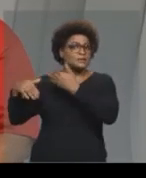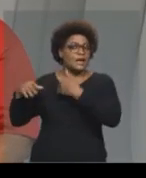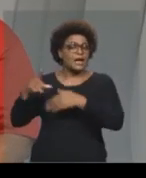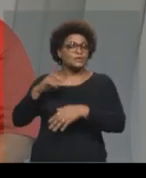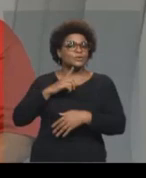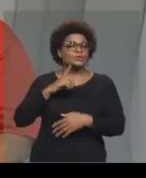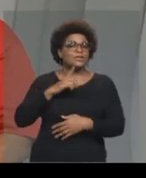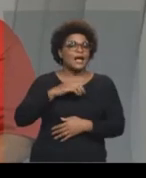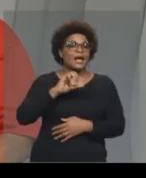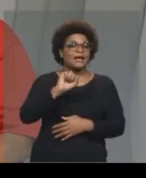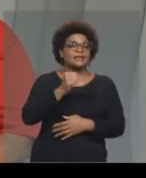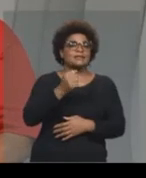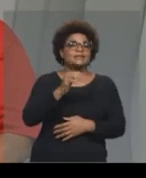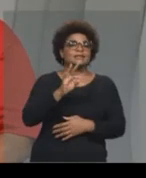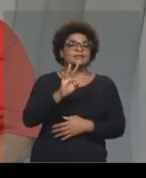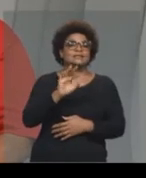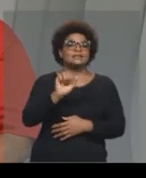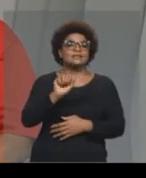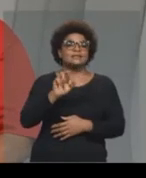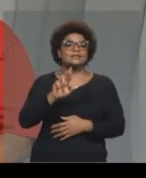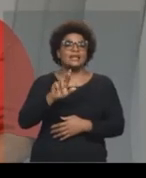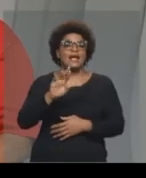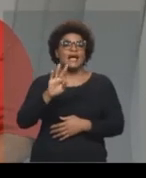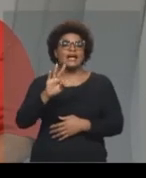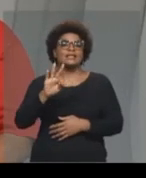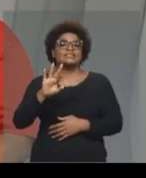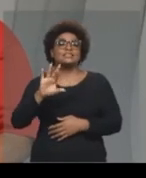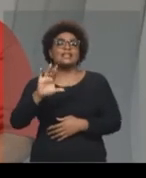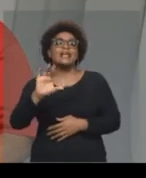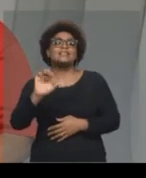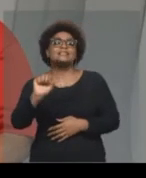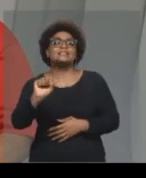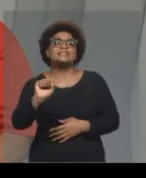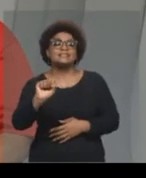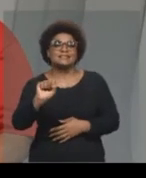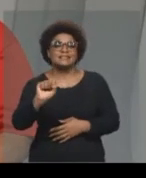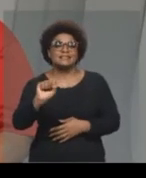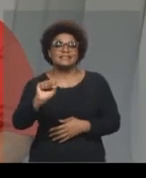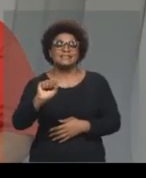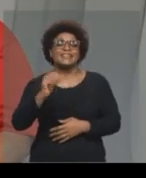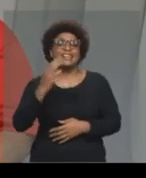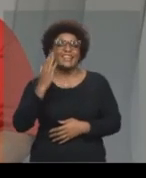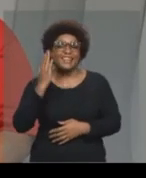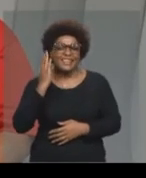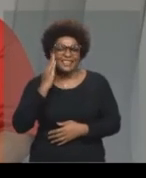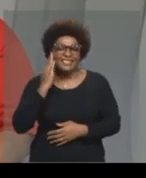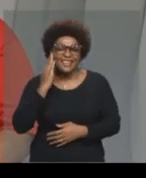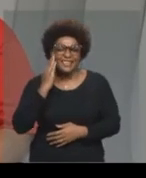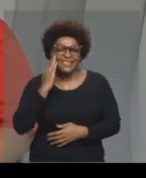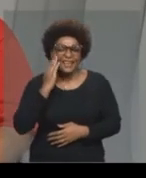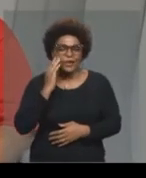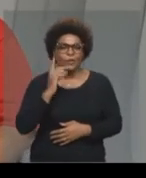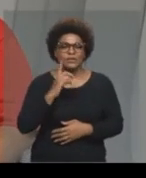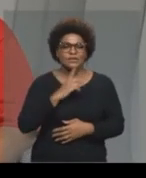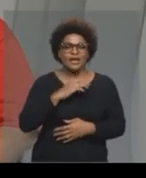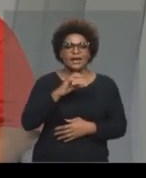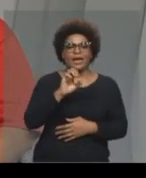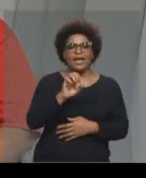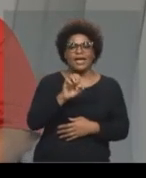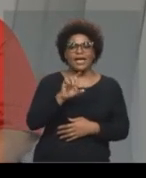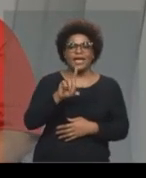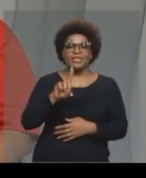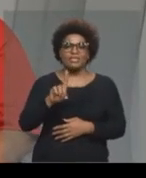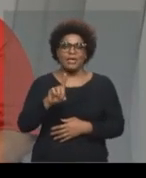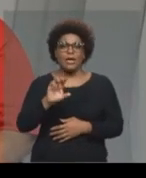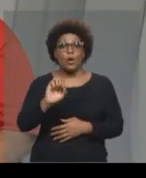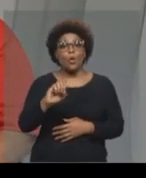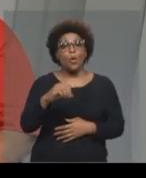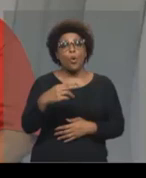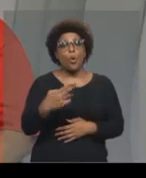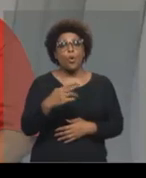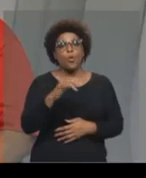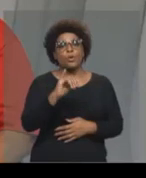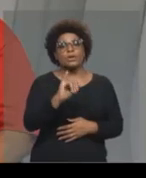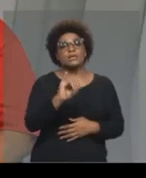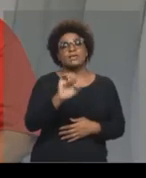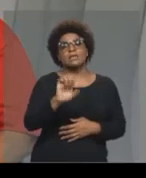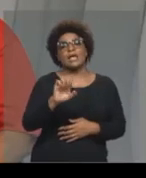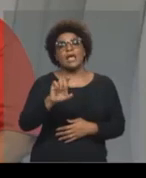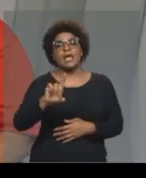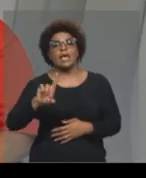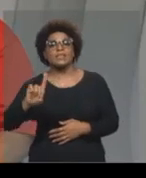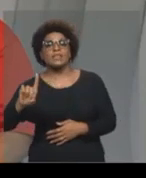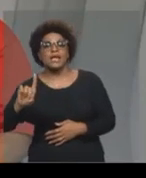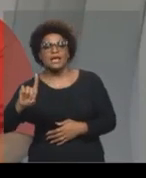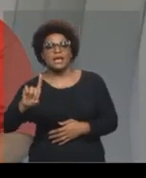E também, então vamos ver que vários verbos têm essa partícula do ed ou ied, dependendo do verbo.